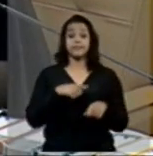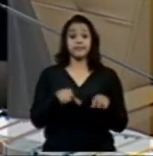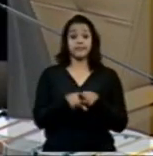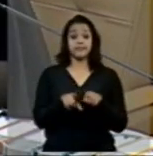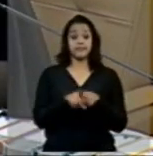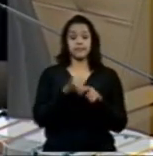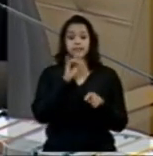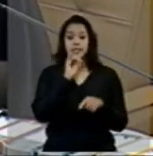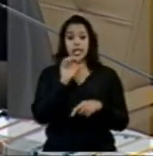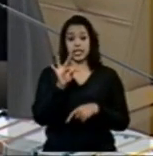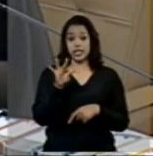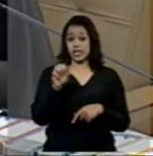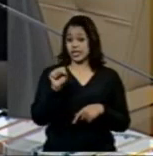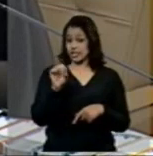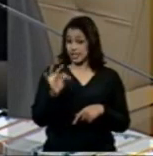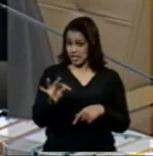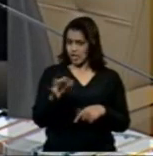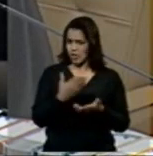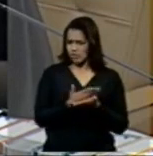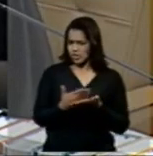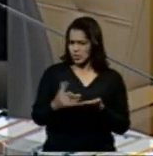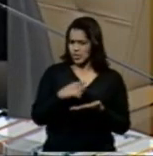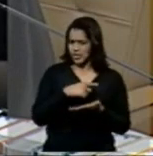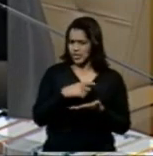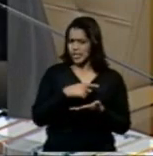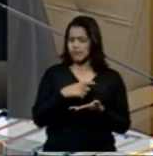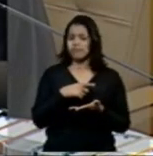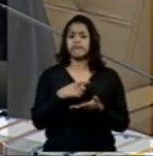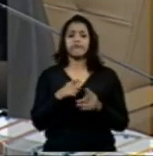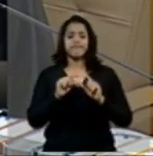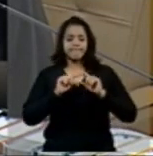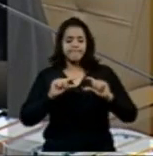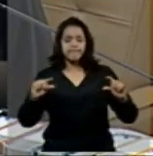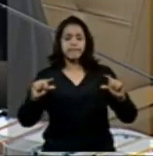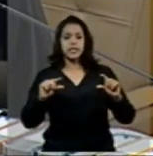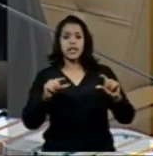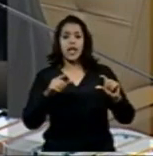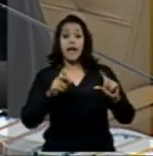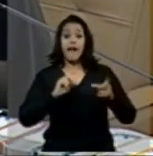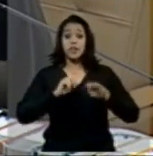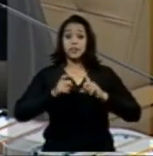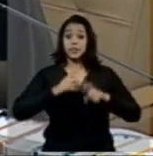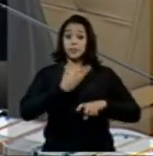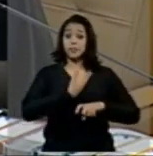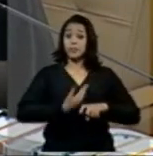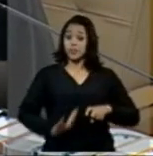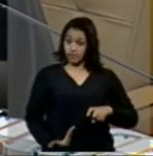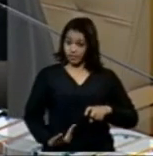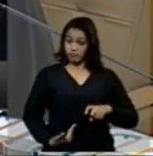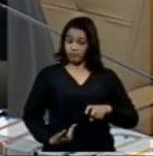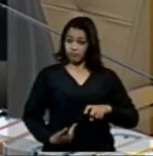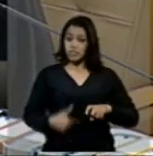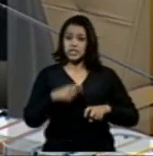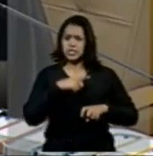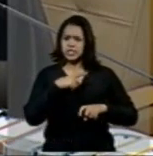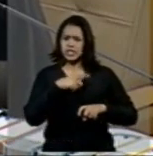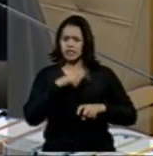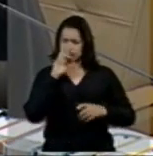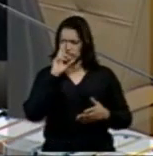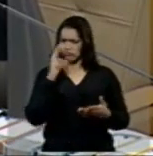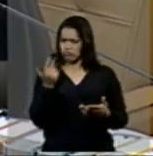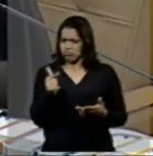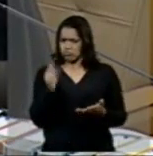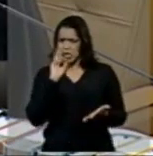sumulado do TST, passou a haver previsão expressa para a administração pública quanto à ausência de